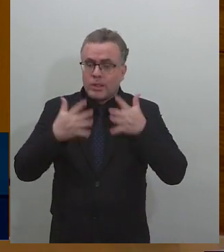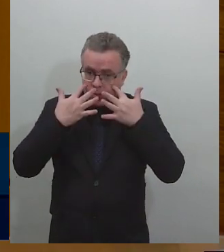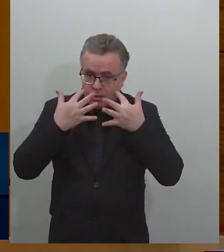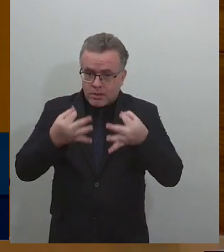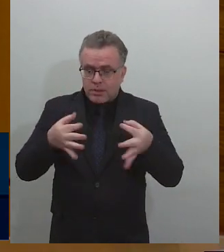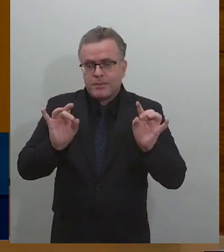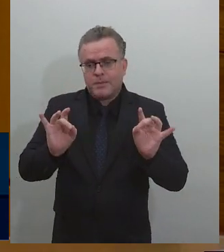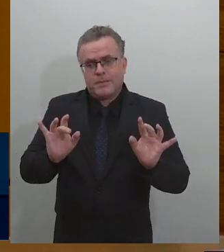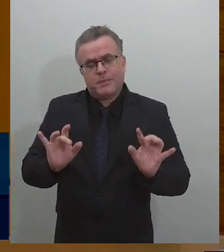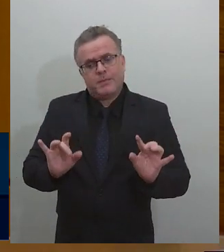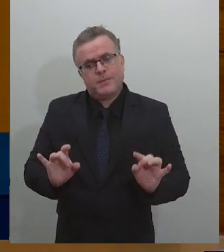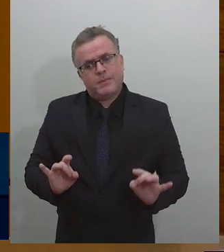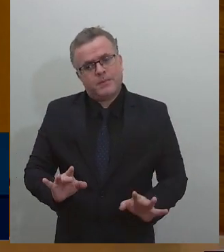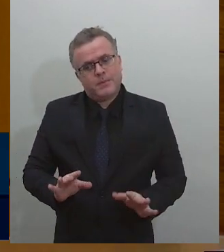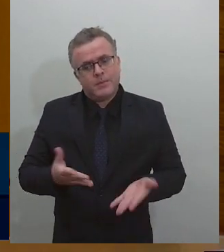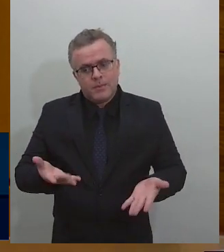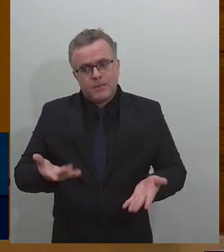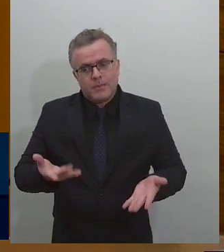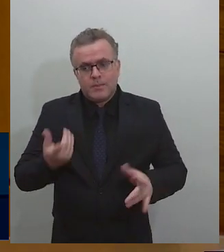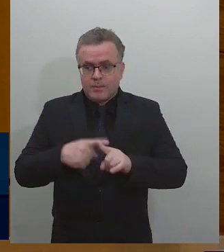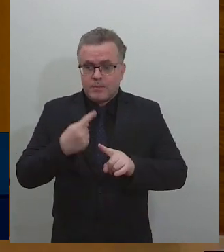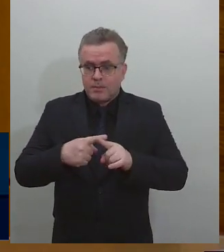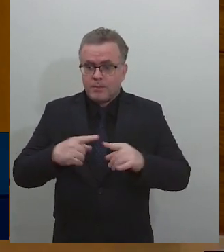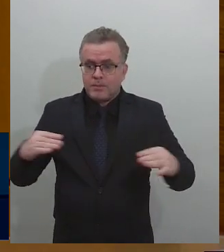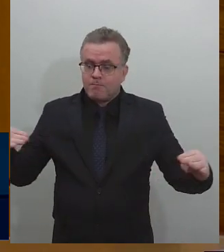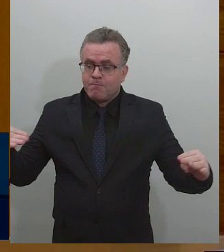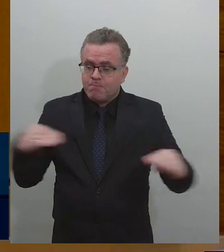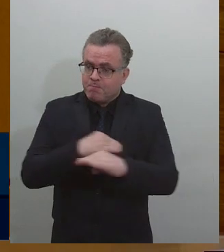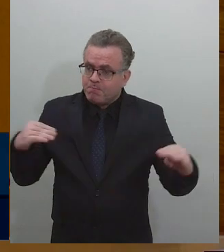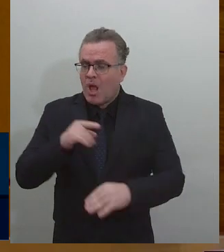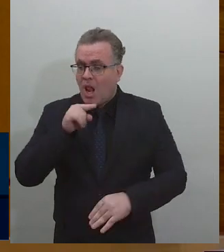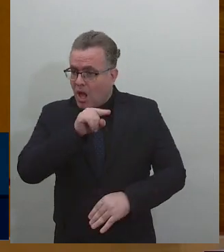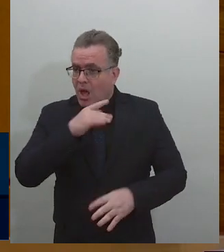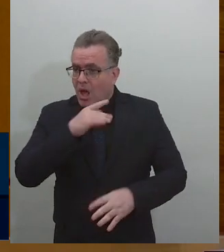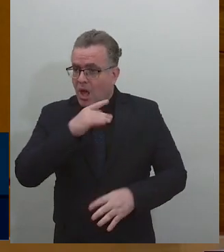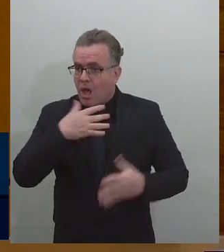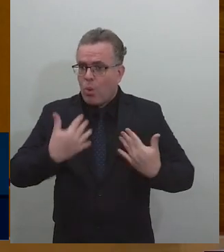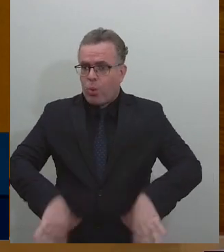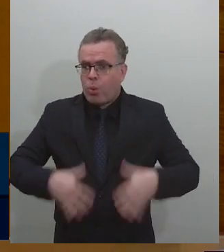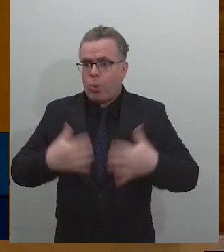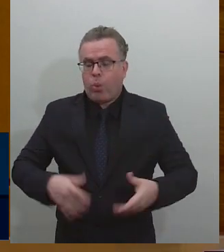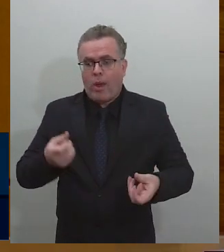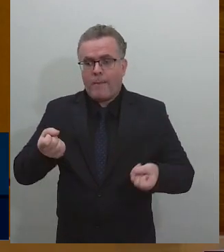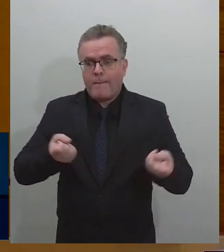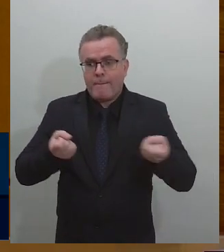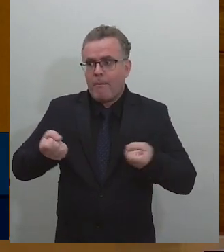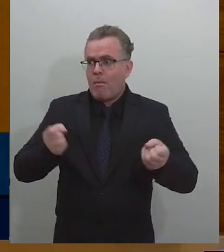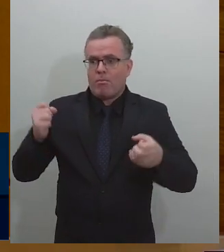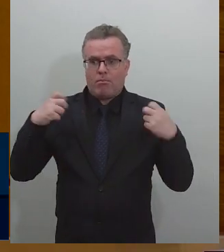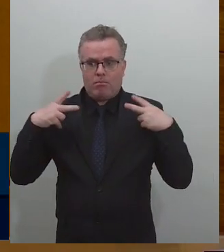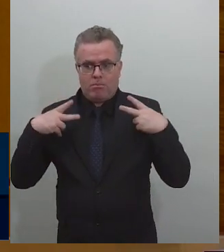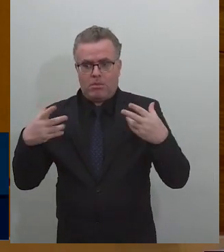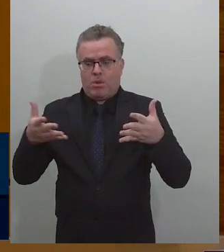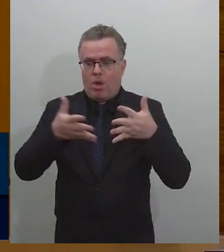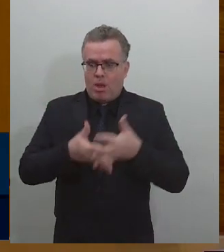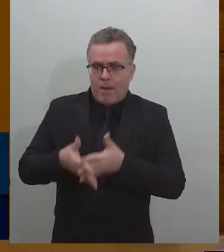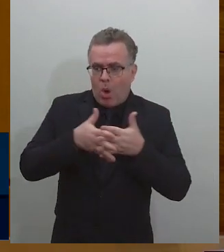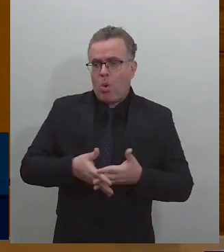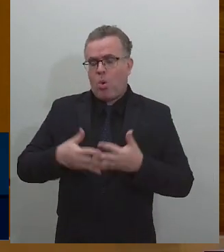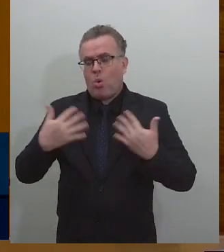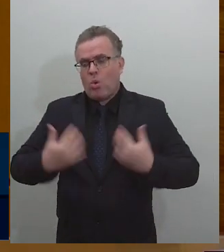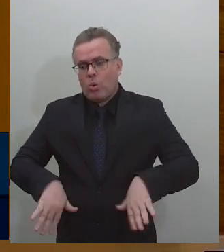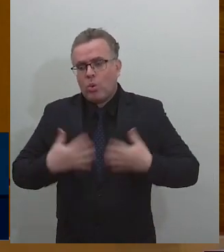ali muitos motoristas, né, passam no seu dia a dia, muitos com seus caminhões trafegam, levando, né, produtos de uma região do